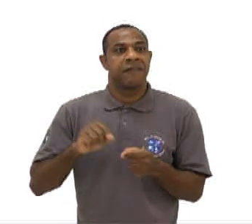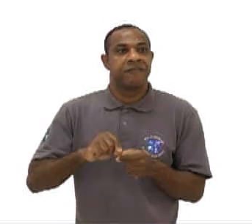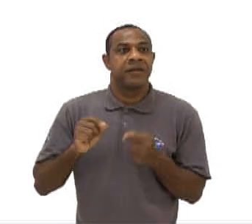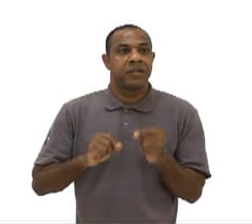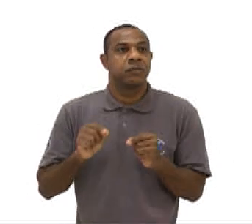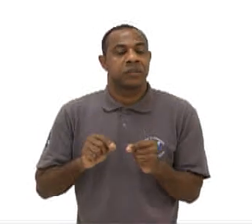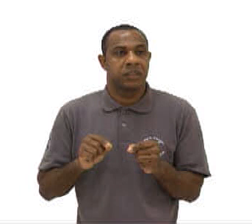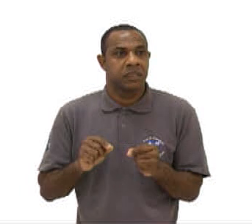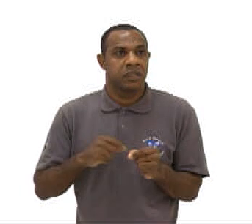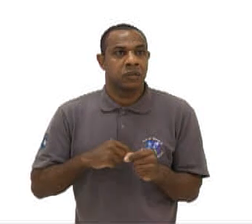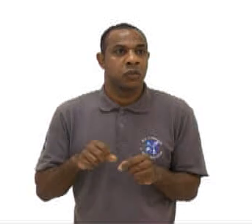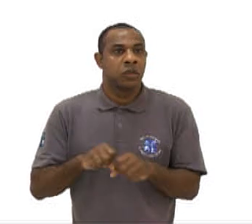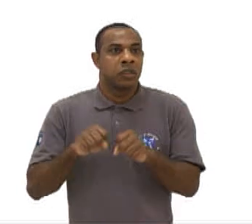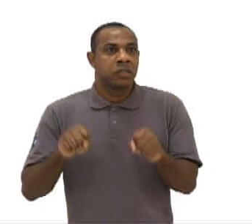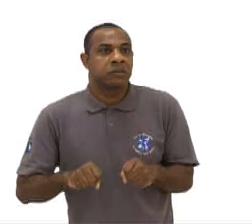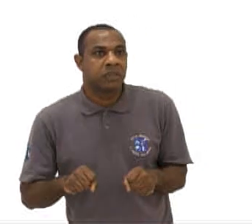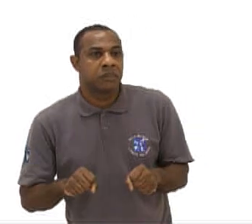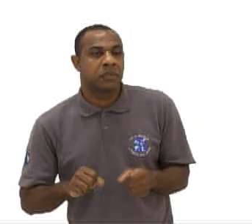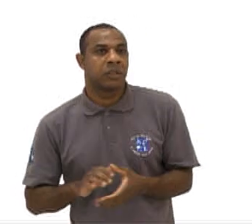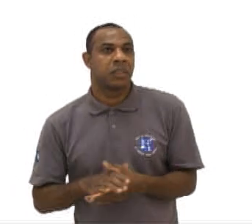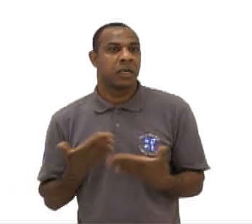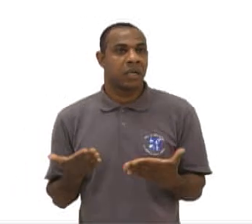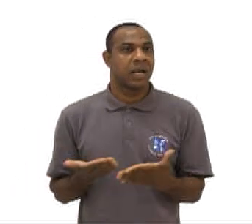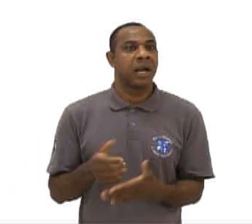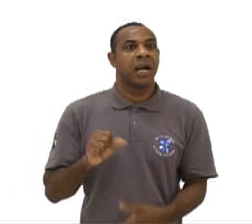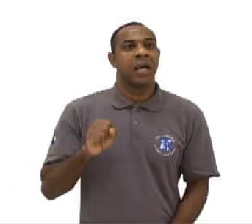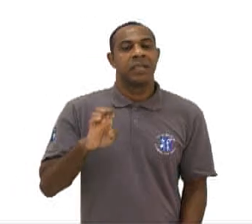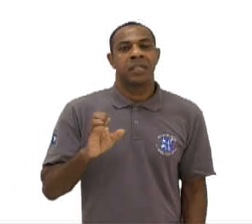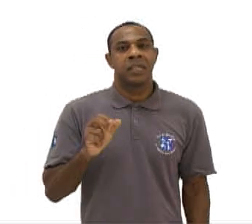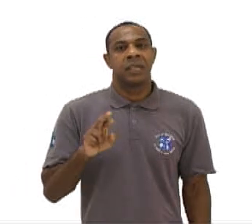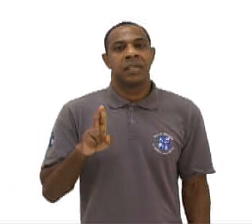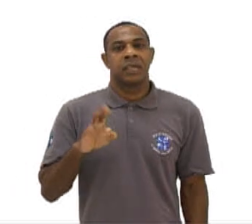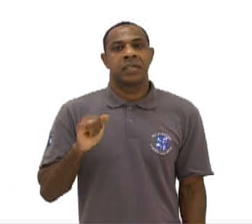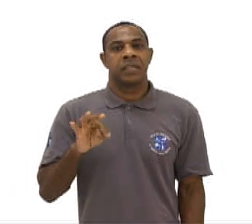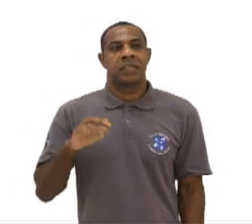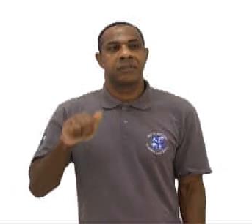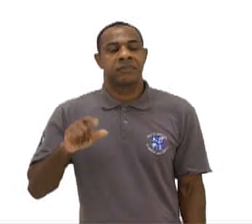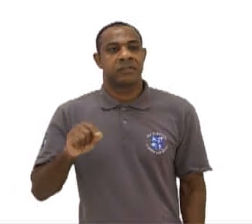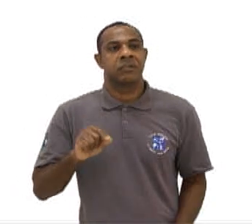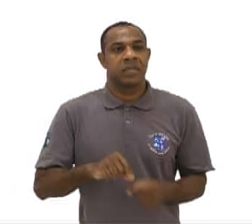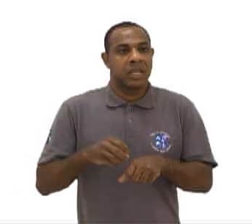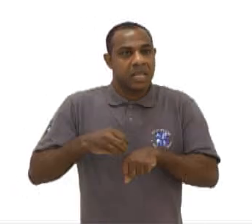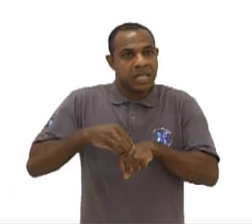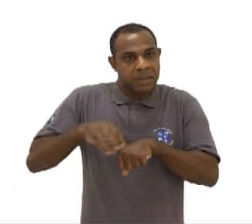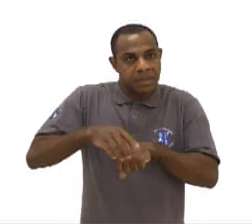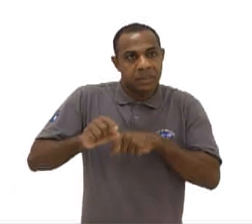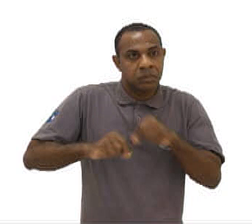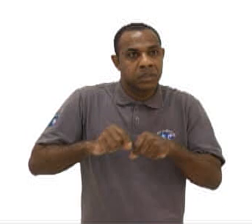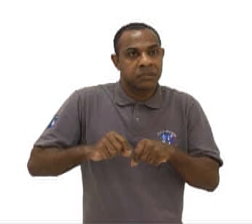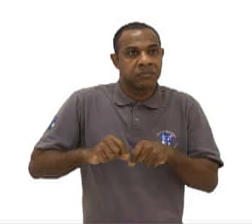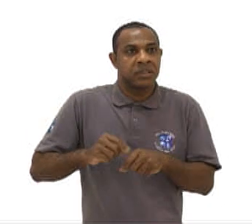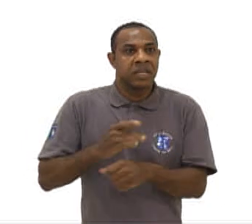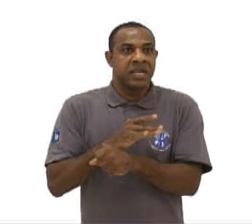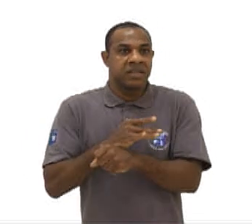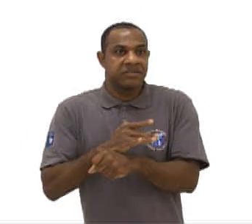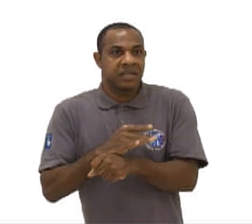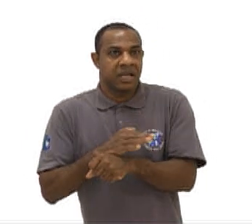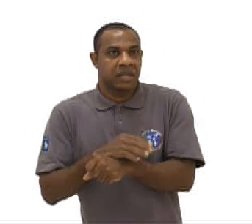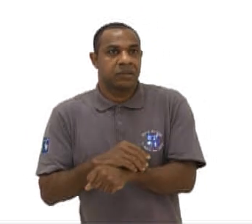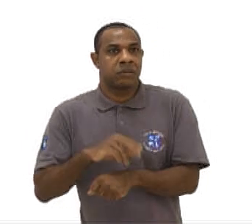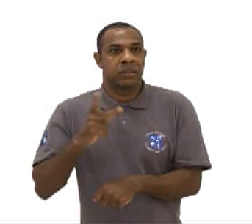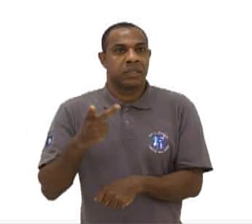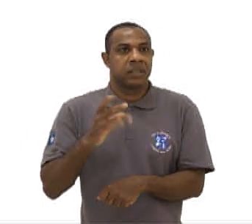A secretina, por exemplo, produzida no intestino delgado, é produzida após a liberação de ácido clorídrico. No duodeno,